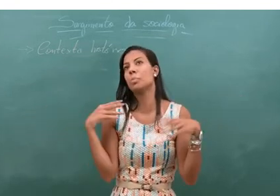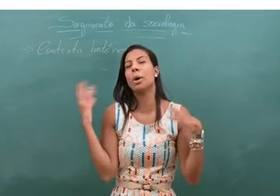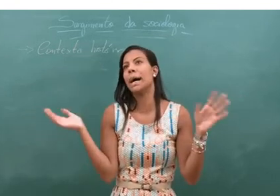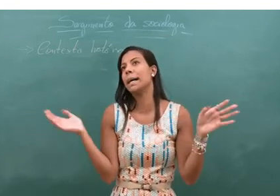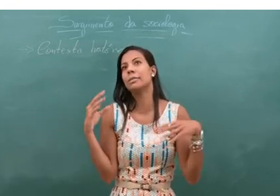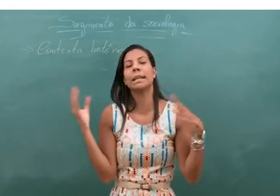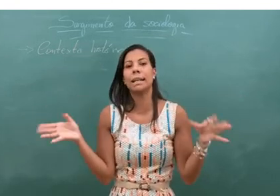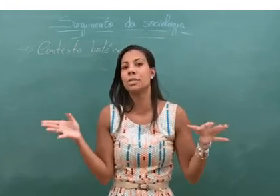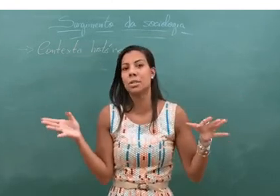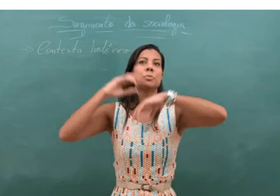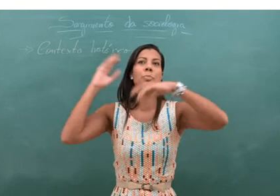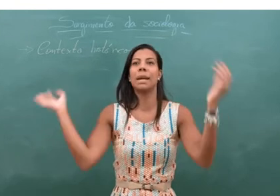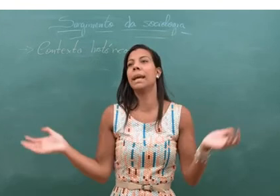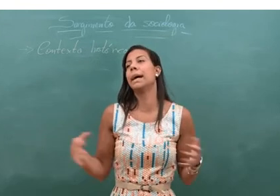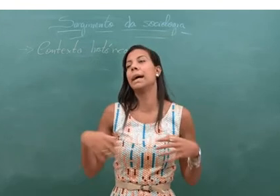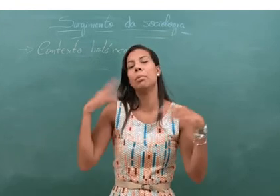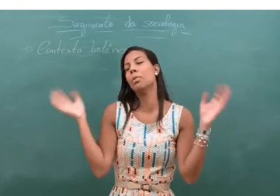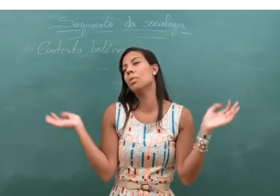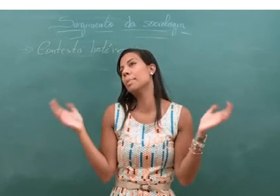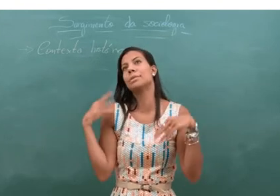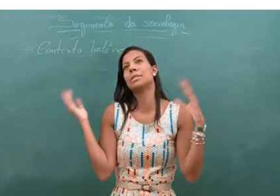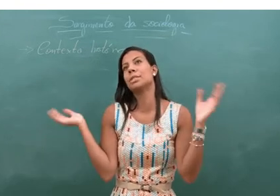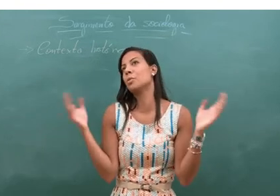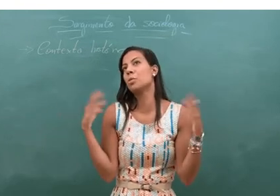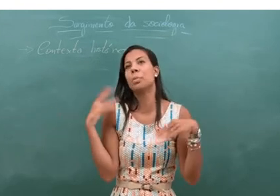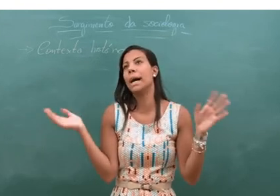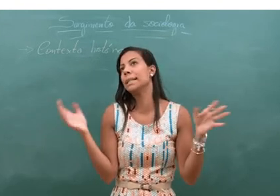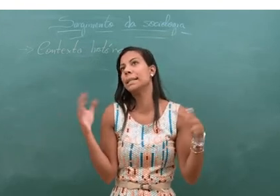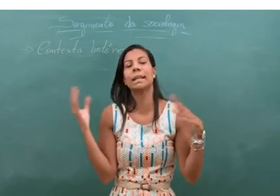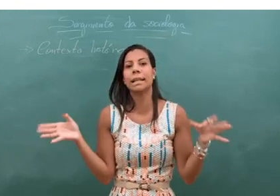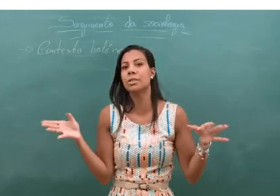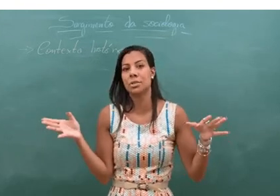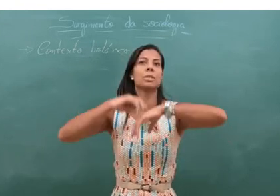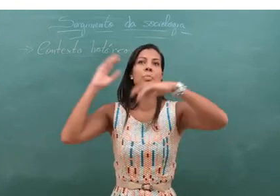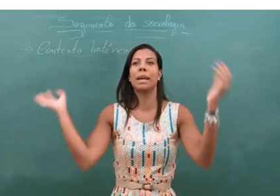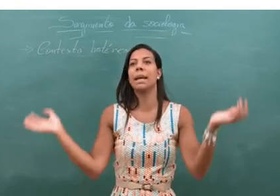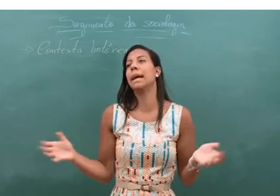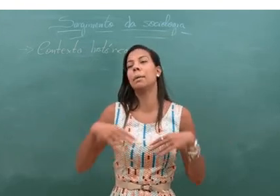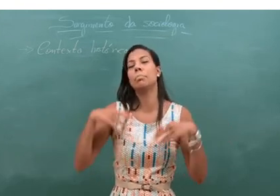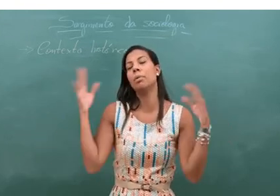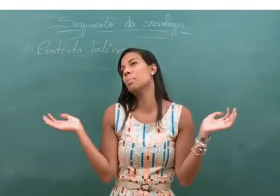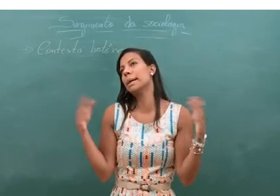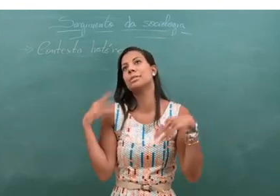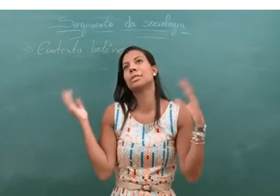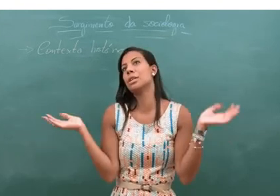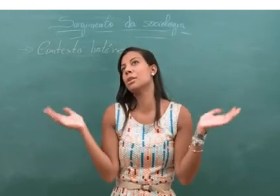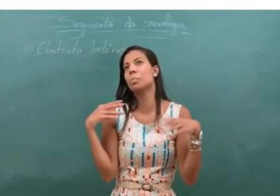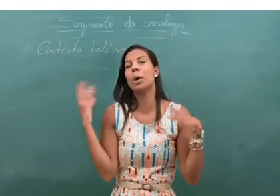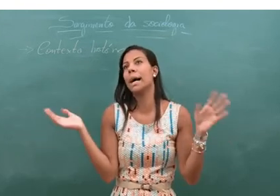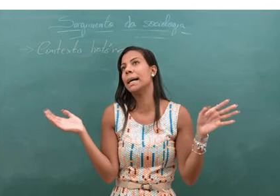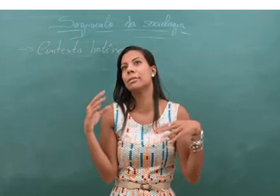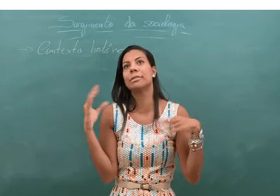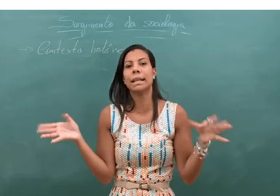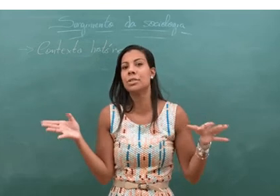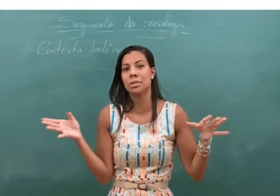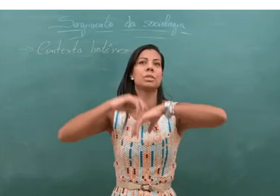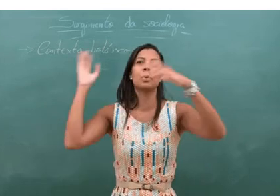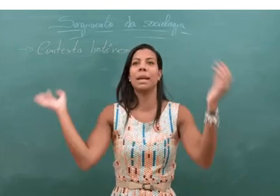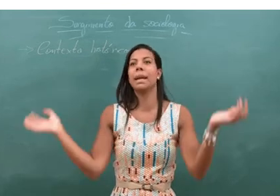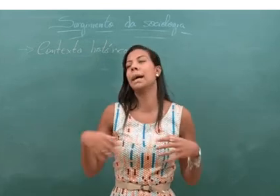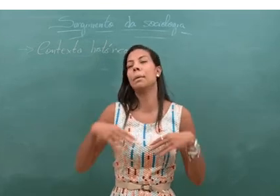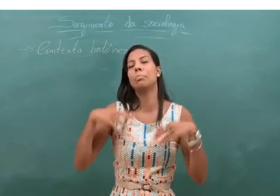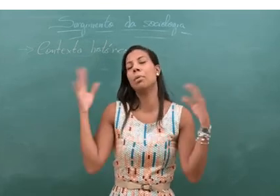falar uma palavra, porque se ela falar uma palavra, aí não é mais a linguagem não verbal, é a linguagem verbal. Entre outras